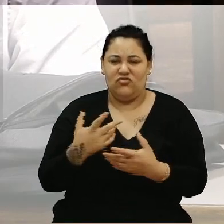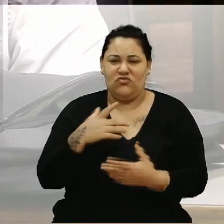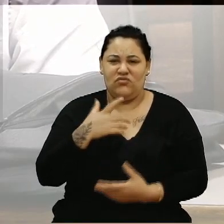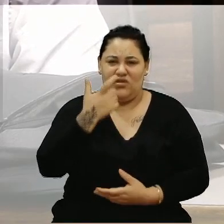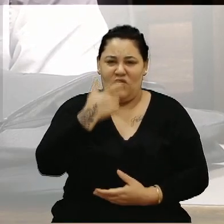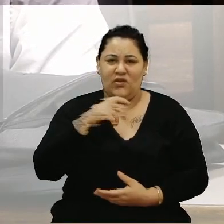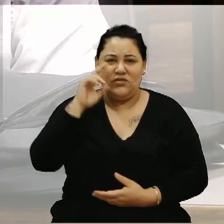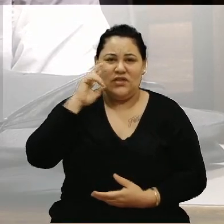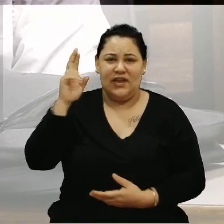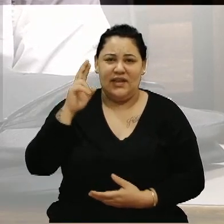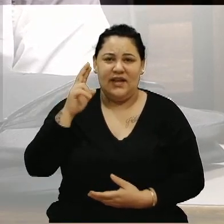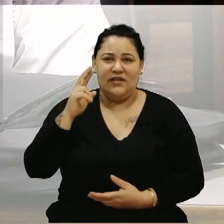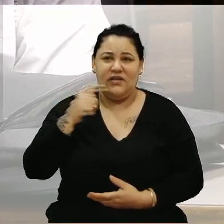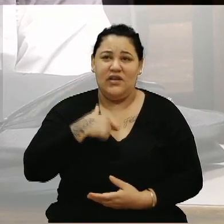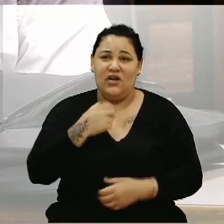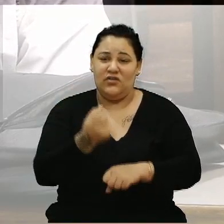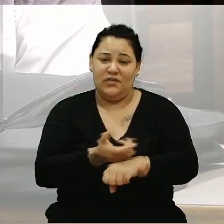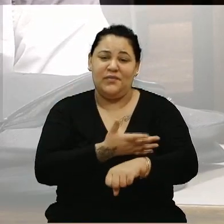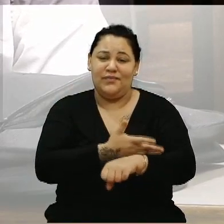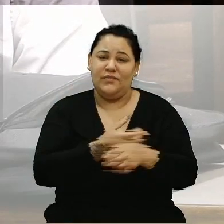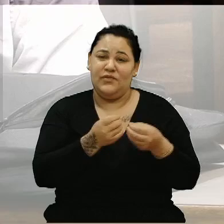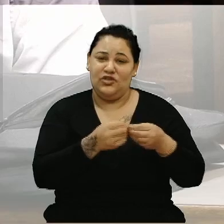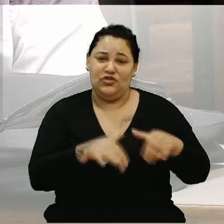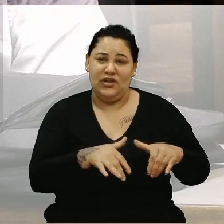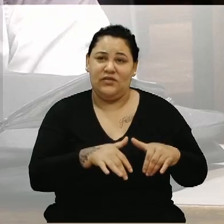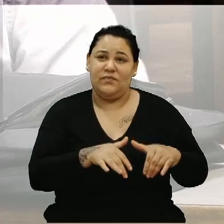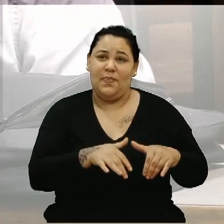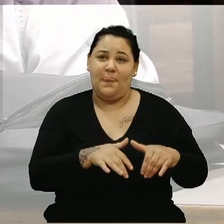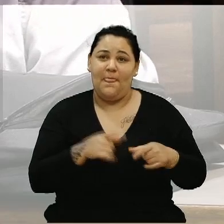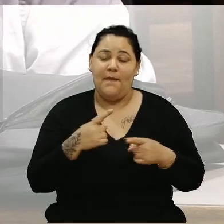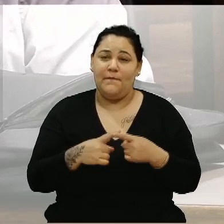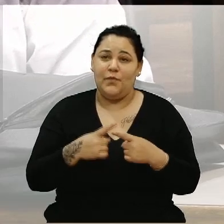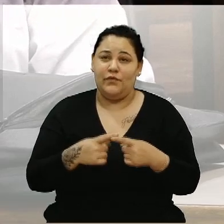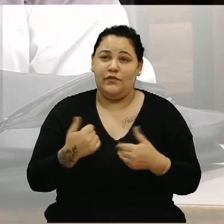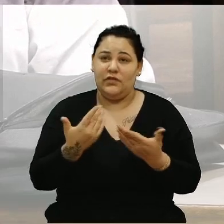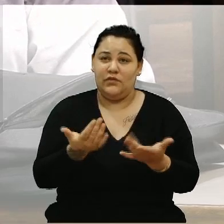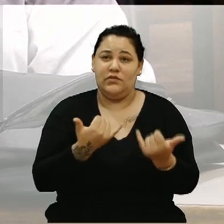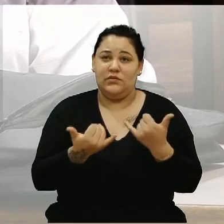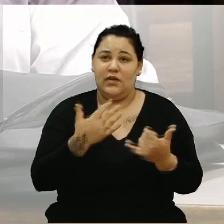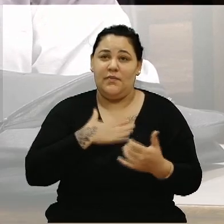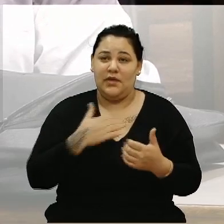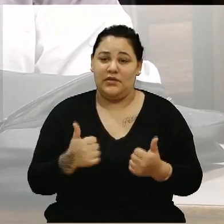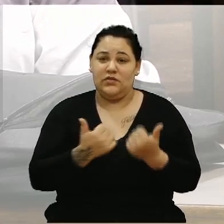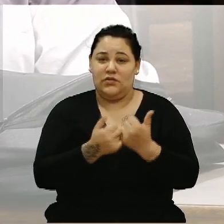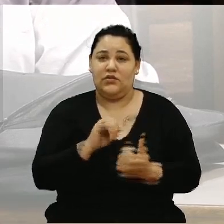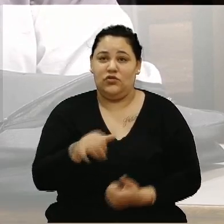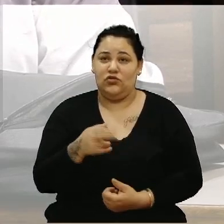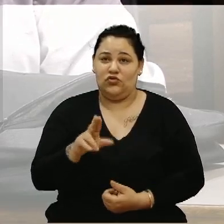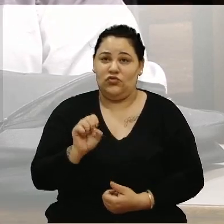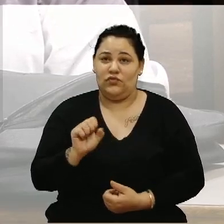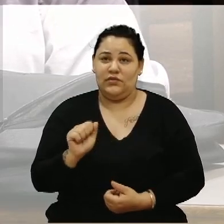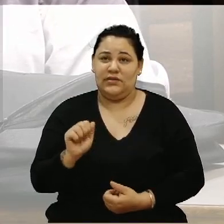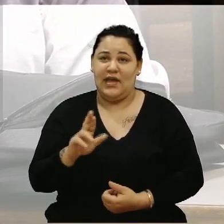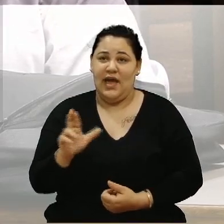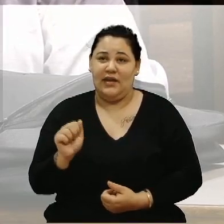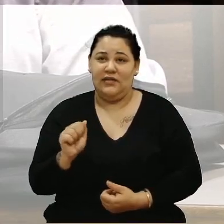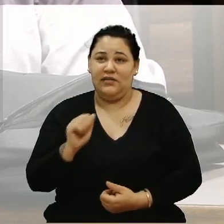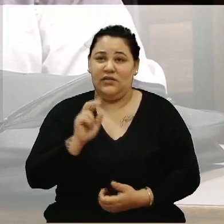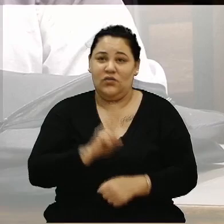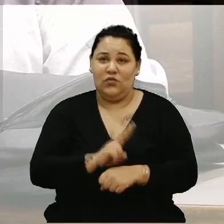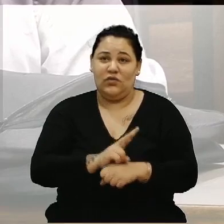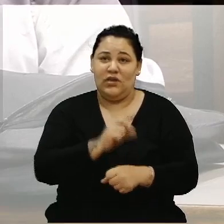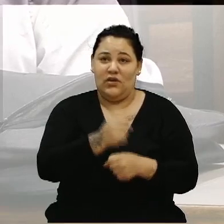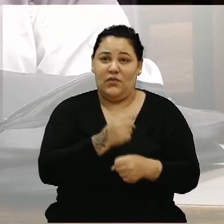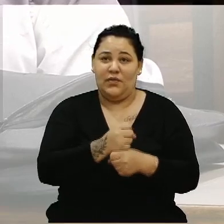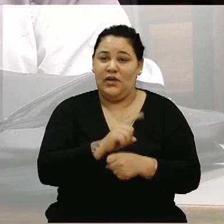está realmente com o emocional dele muito abalado. Porque eu vou dar um exemplo, a minha assessora Jussara, que cuida da questão das obras no gabinete. Ele